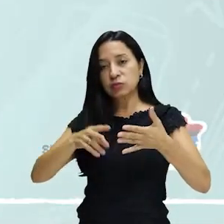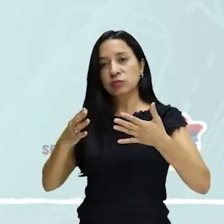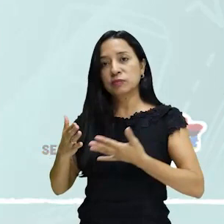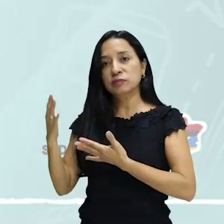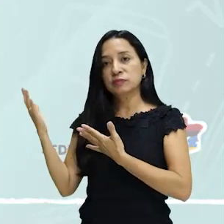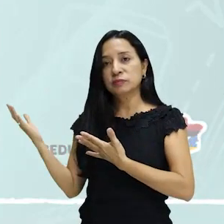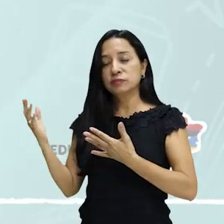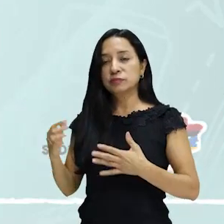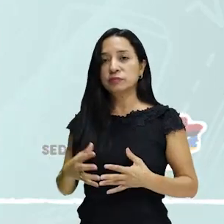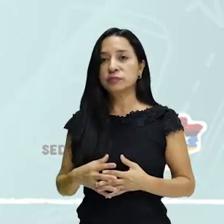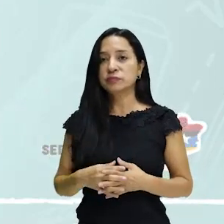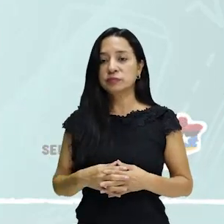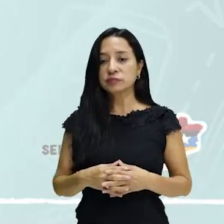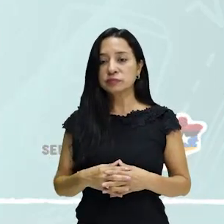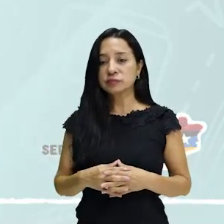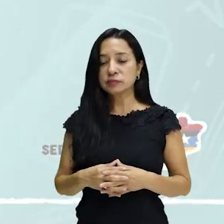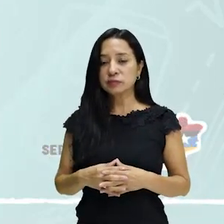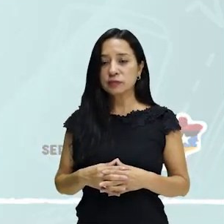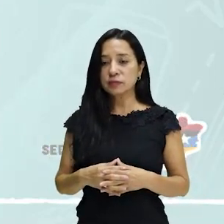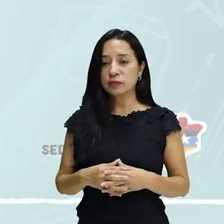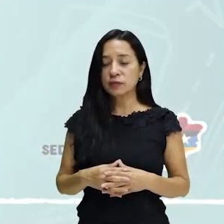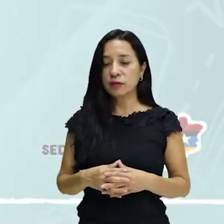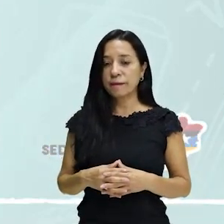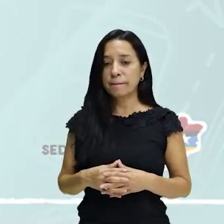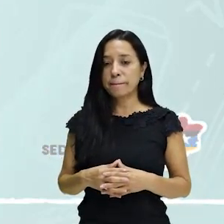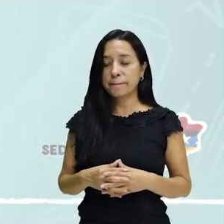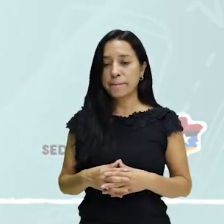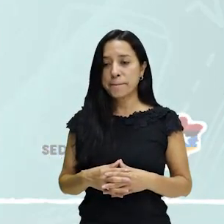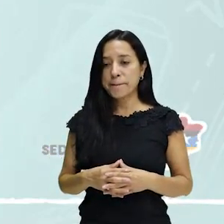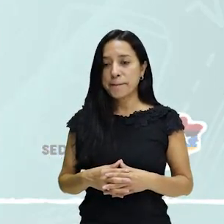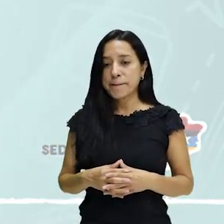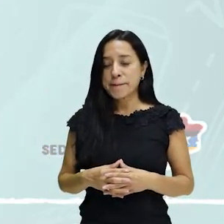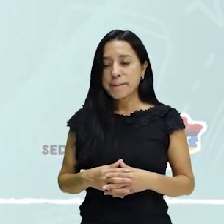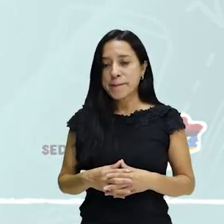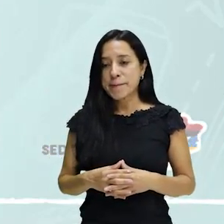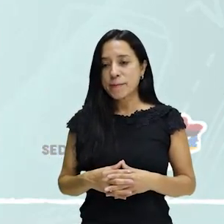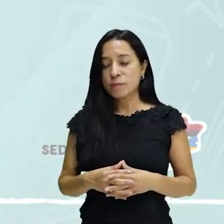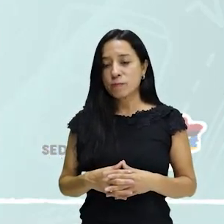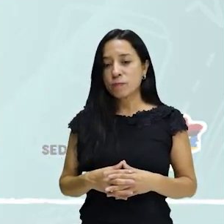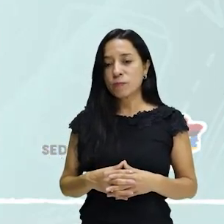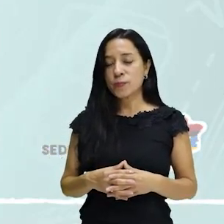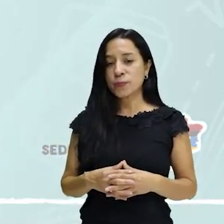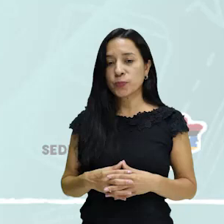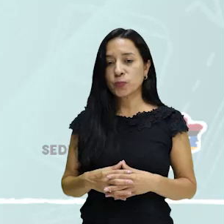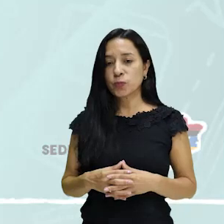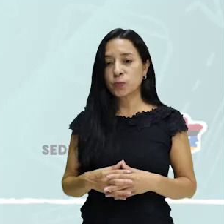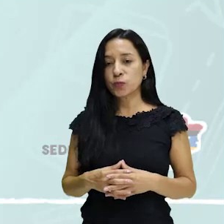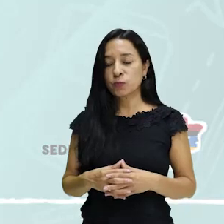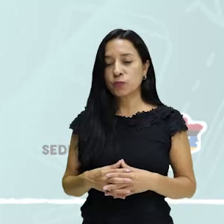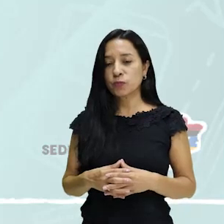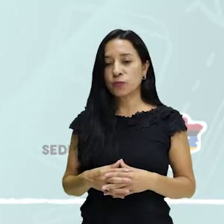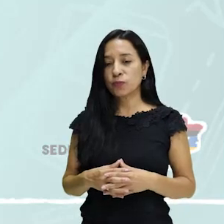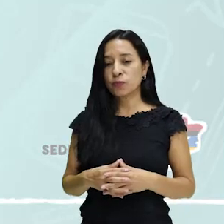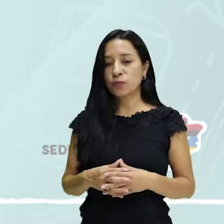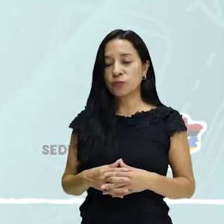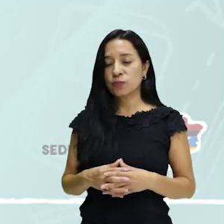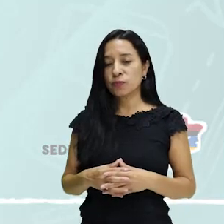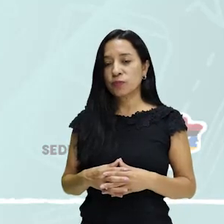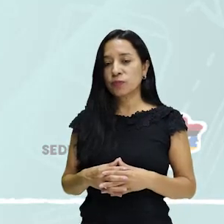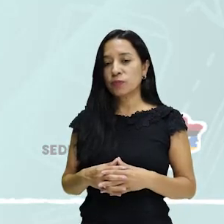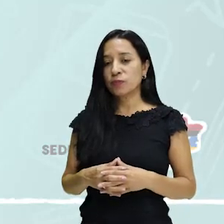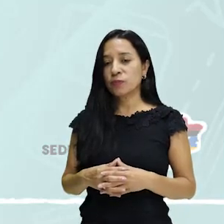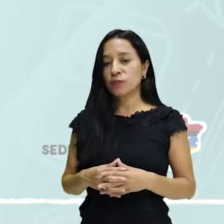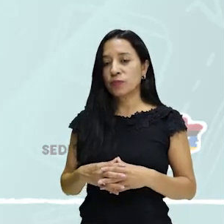planetas é diretamente proporcional ao cubo dos raios médios de suas órbitas, né? Então, sendo assim,